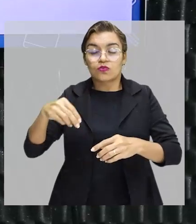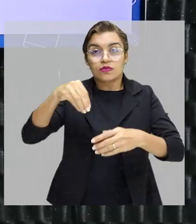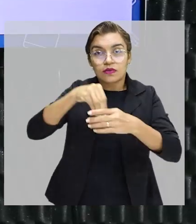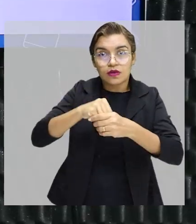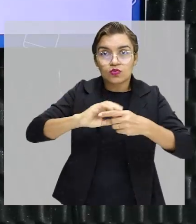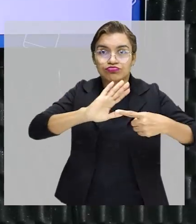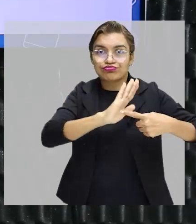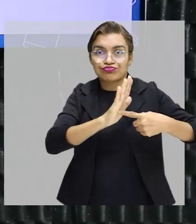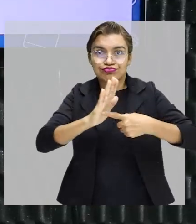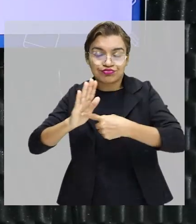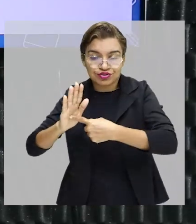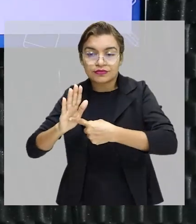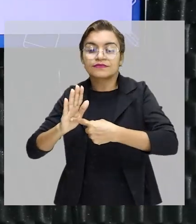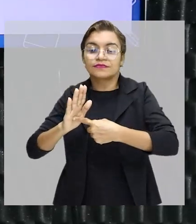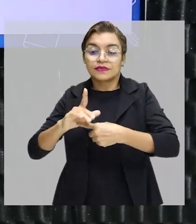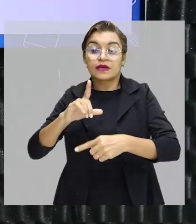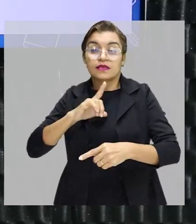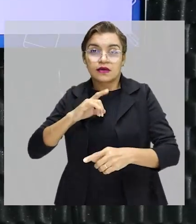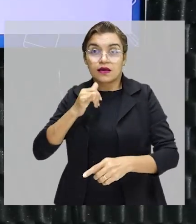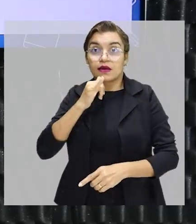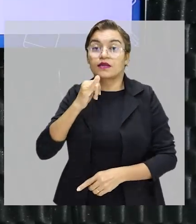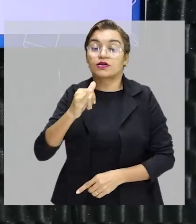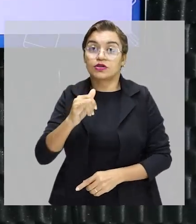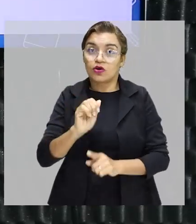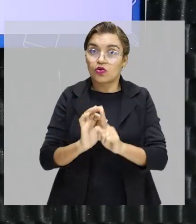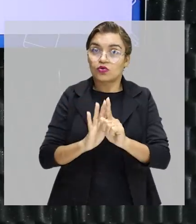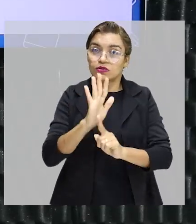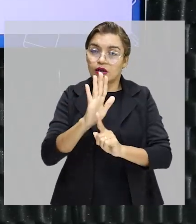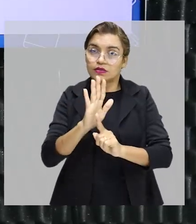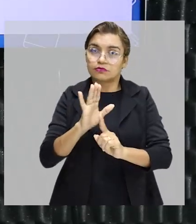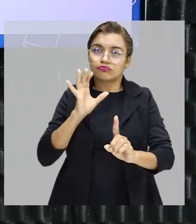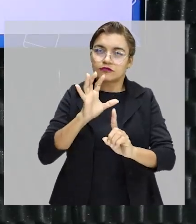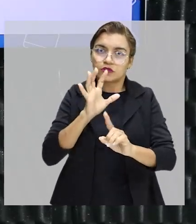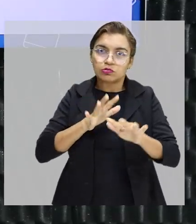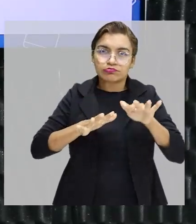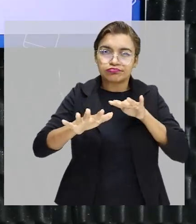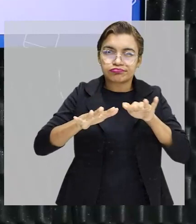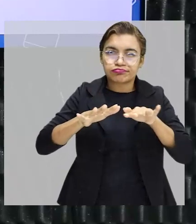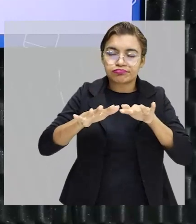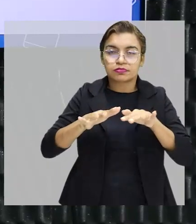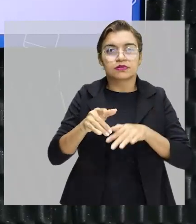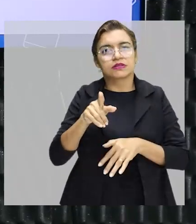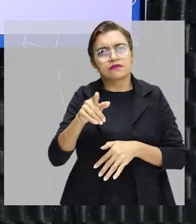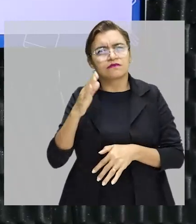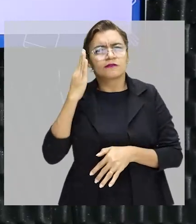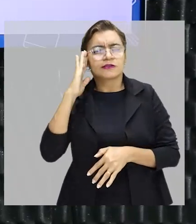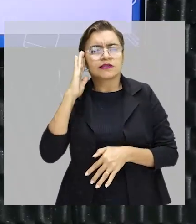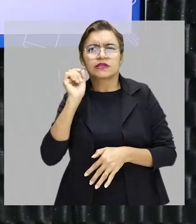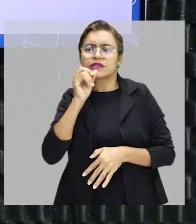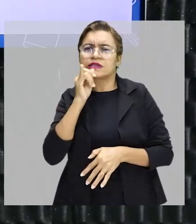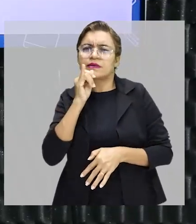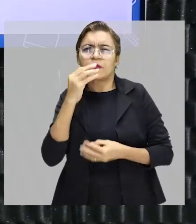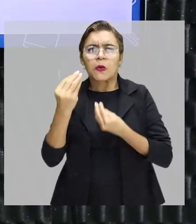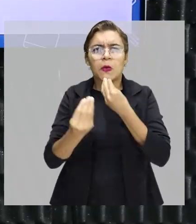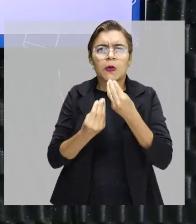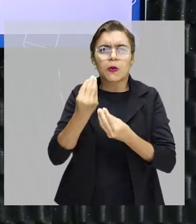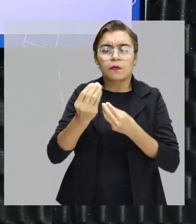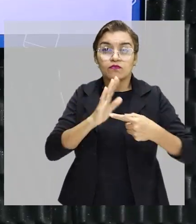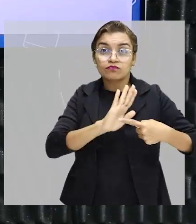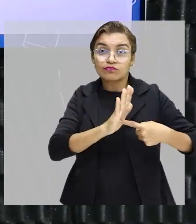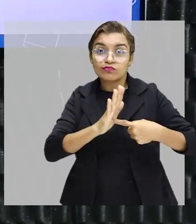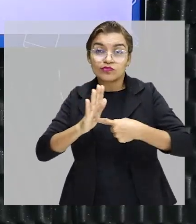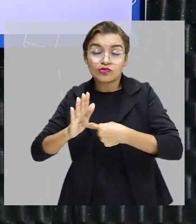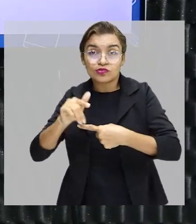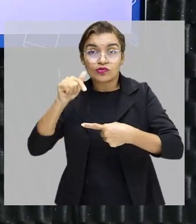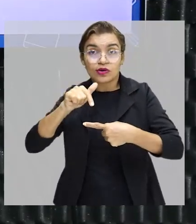gerar gases. Esses gases vão estar movimentando. Eu não sei se você compreende o funcionamento do